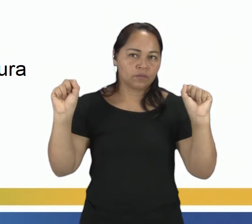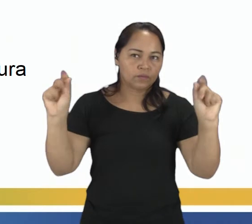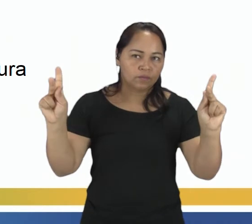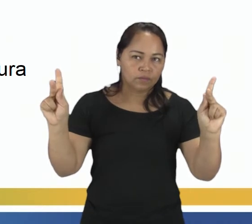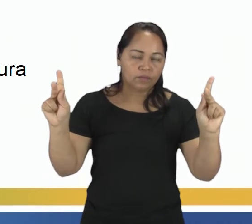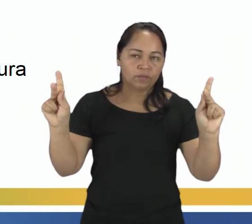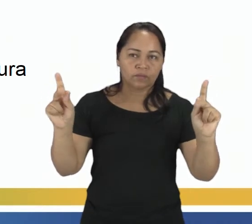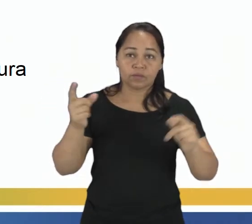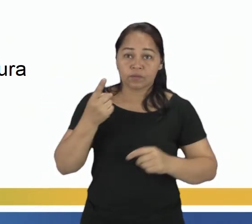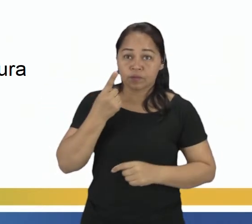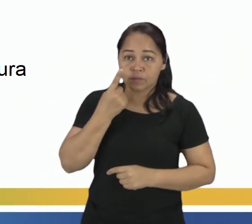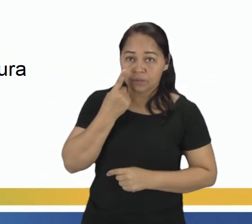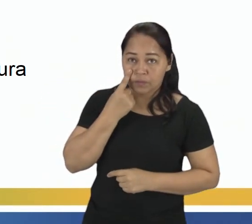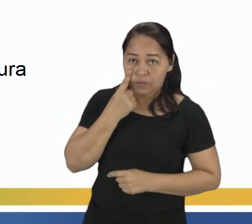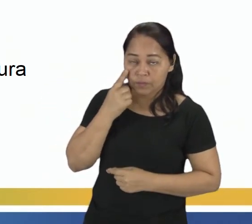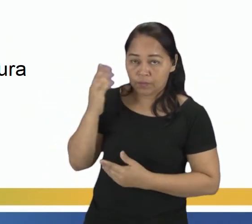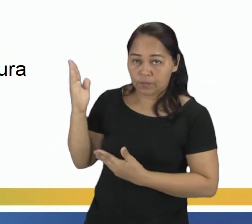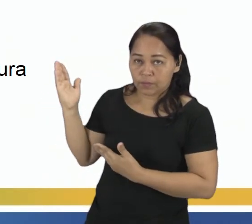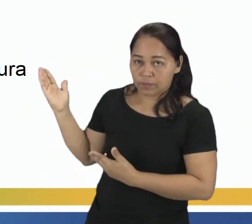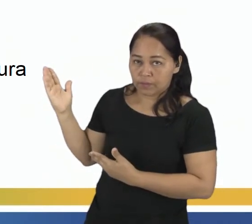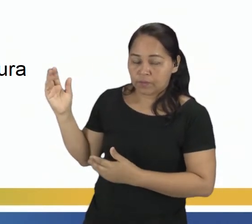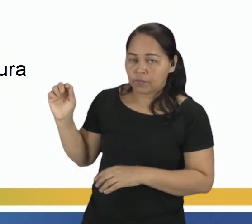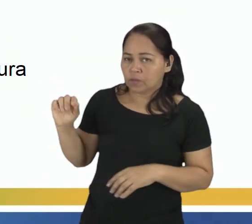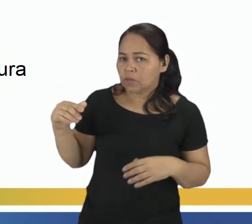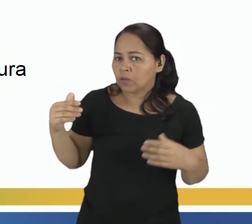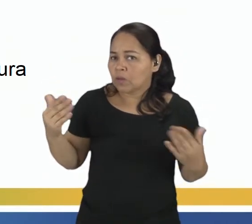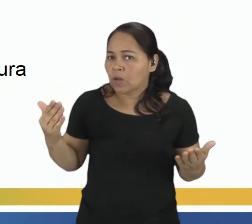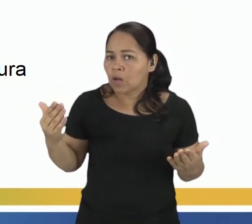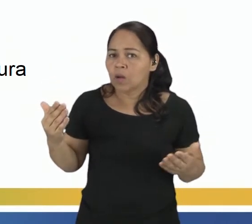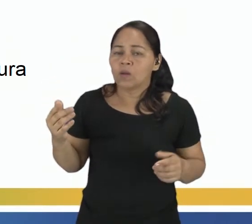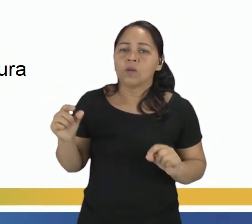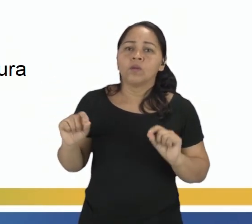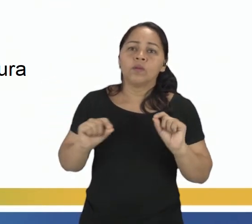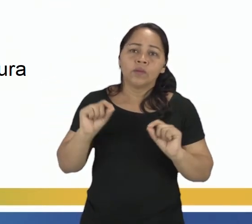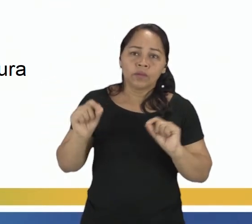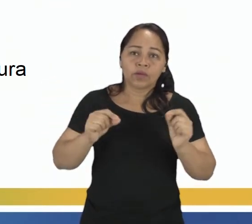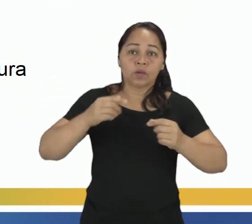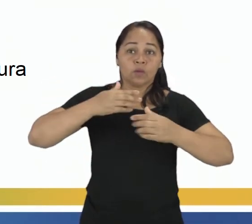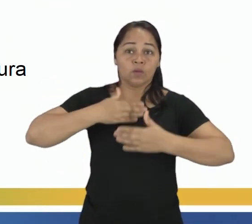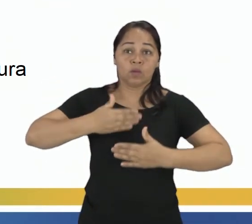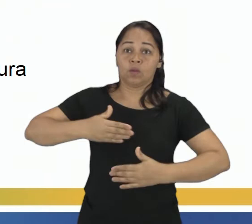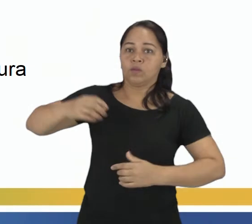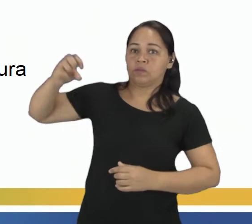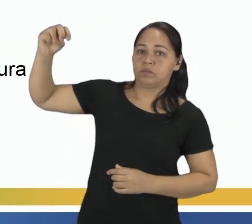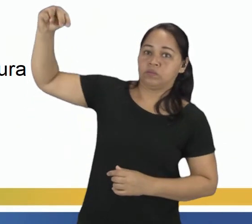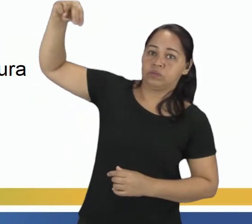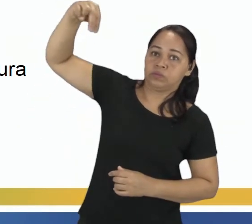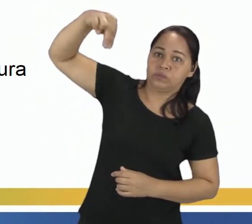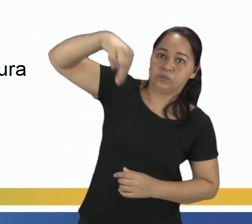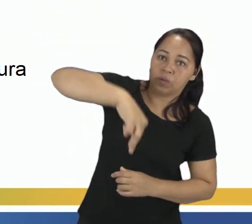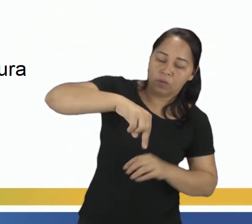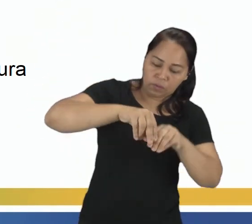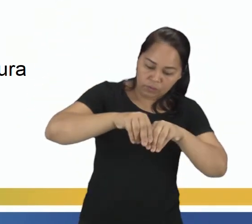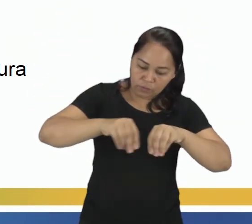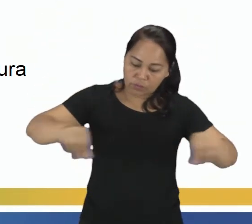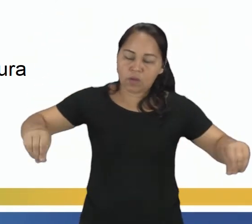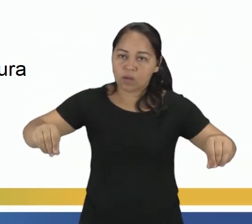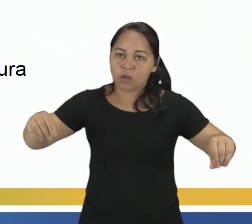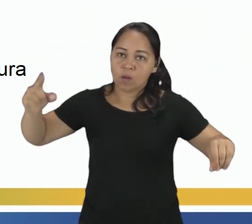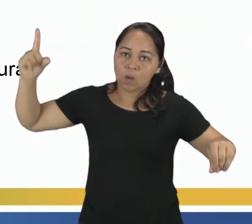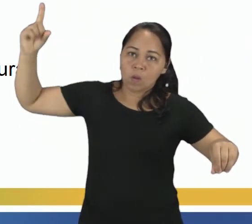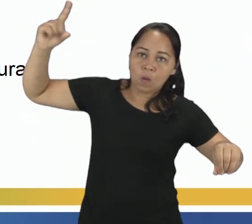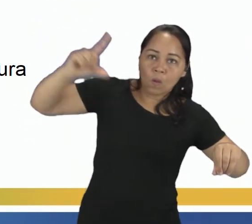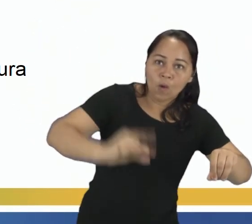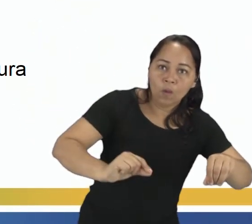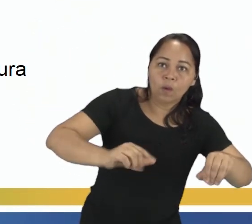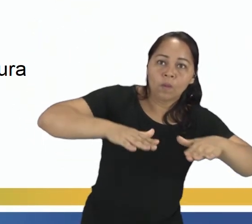Então olha o que ele está perguntando, em qual instante o corpo alcançou a altura máxima? A altura a gente sabe que é o